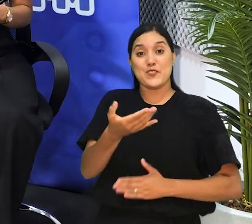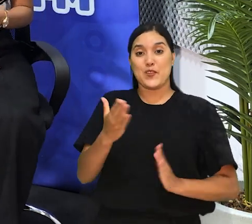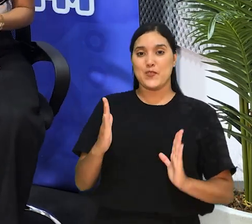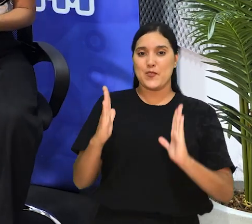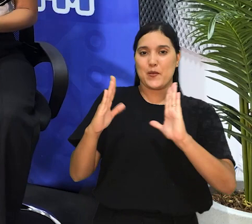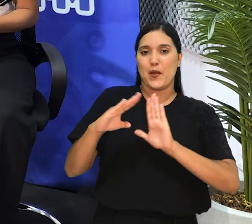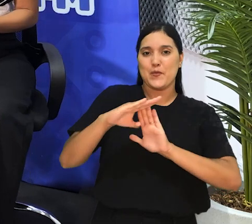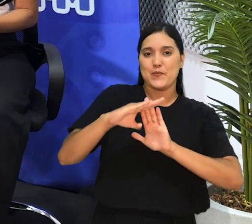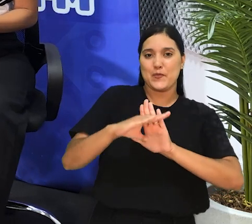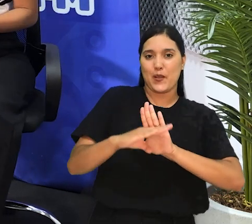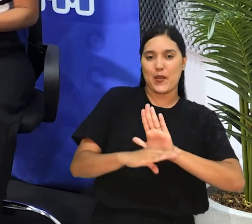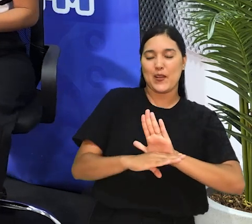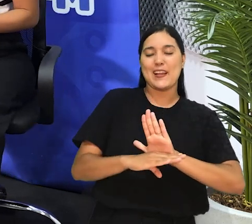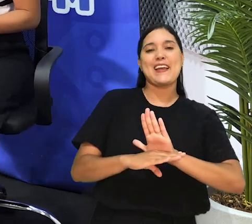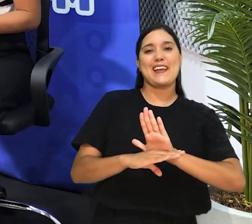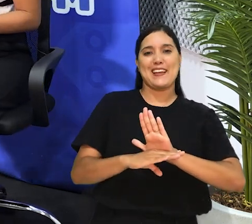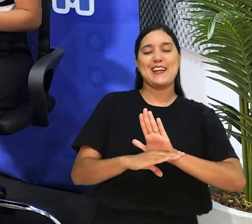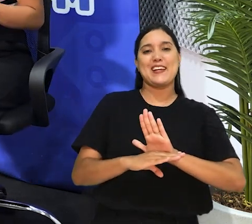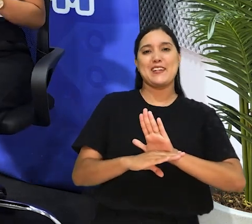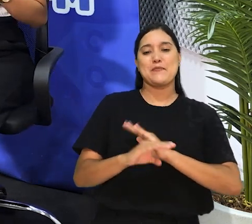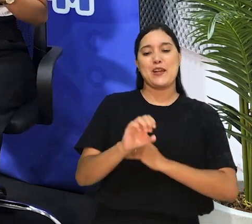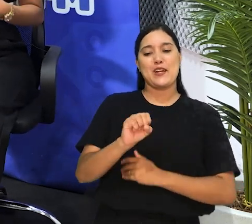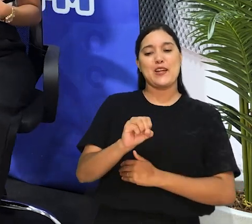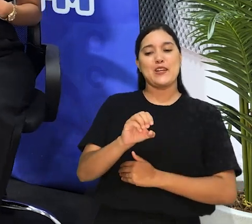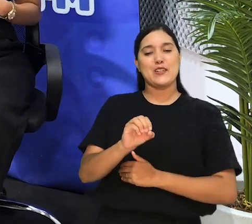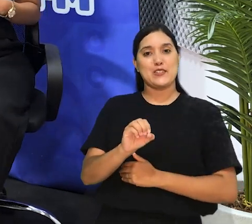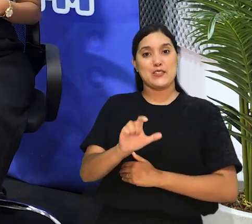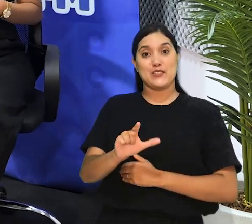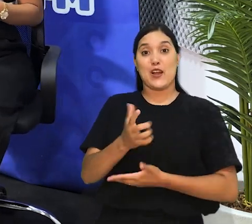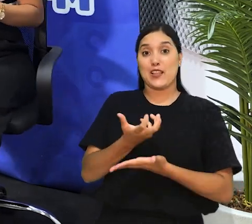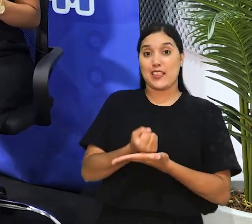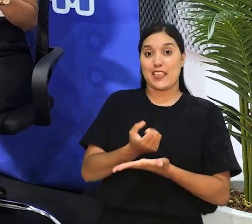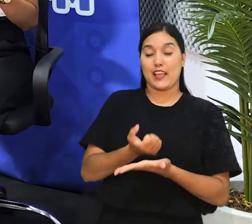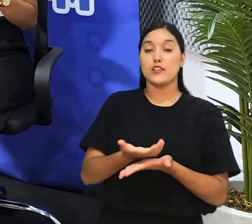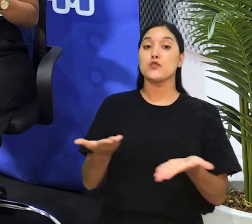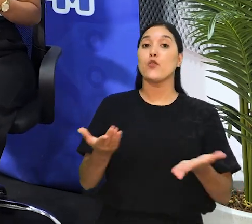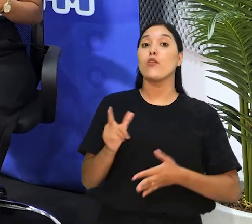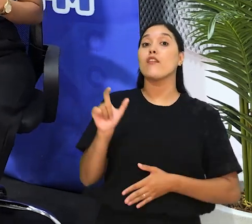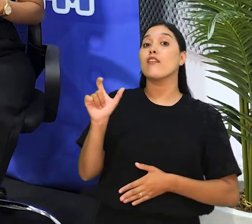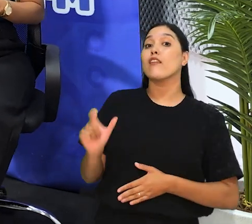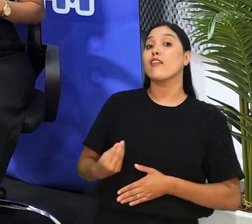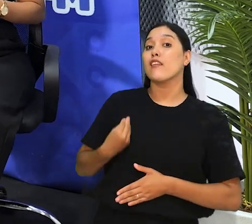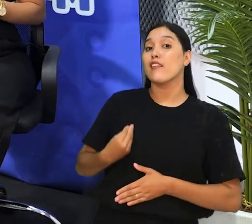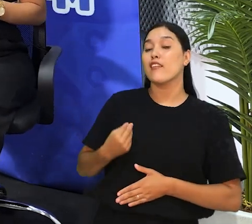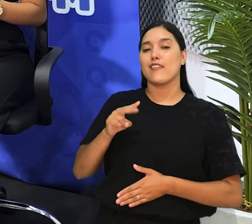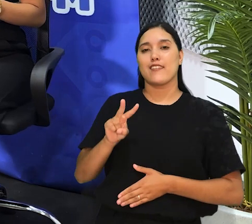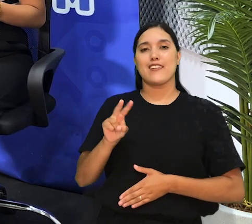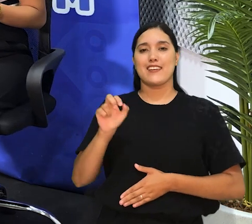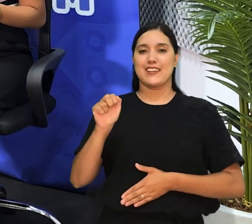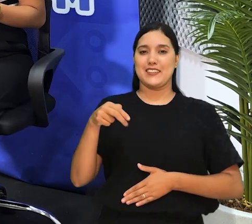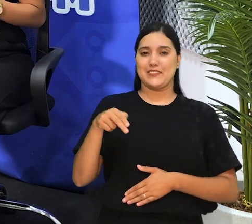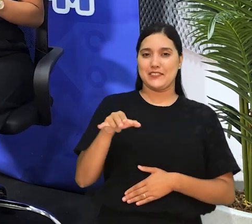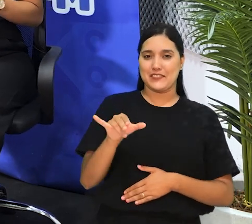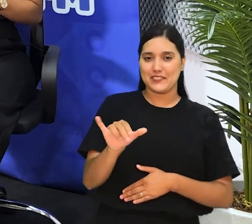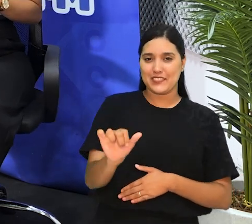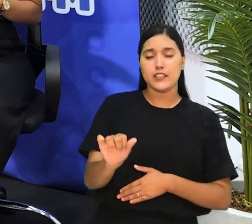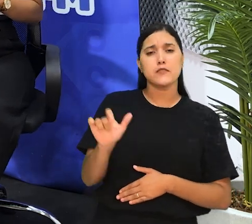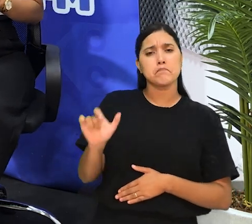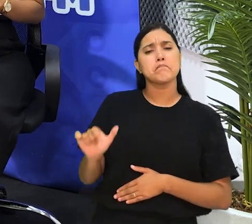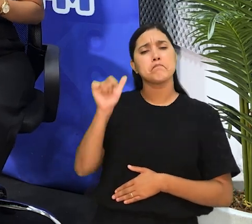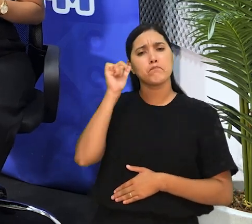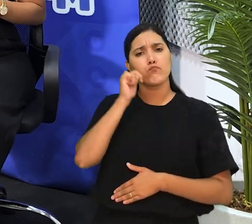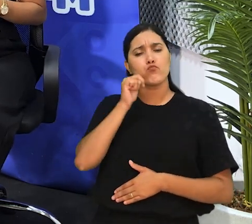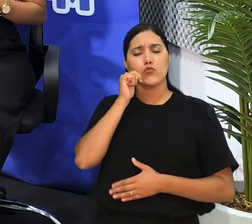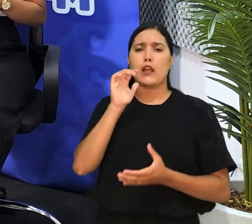Voltamos com mais um bloco aqui do nosso programa Solcast. Hoje nós estamos aqui com a Vânia, ela